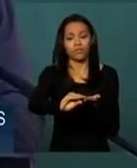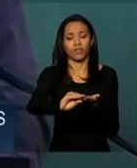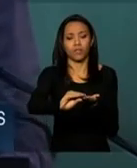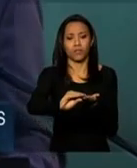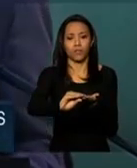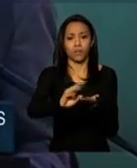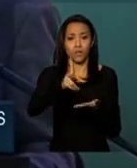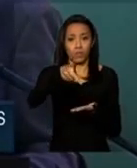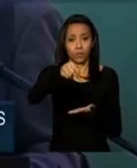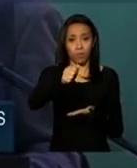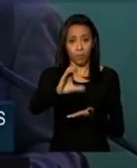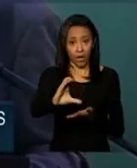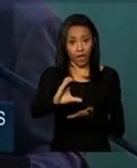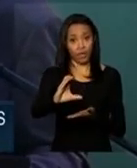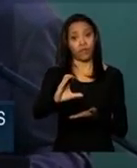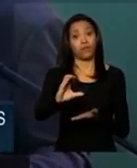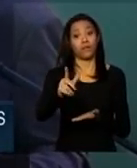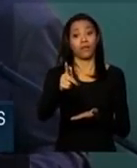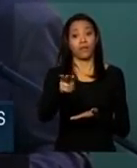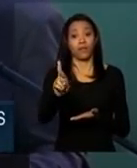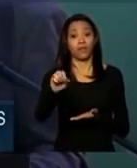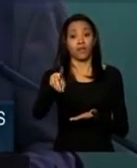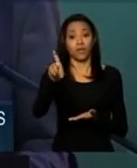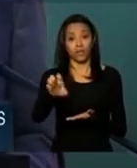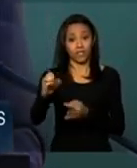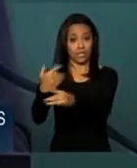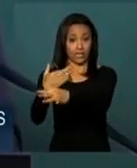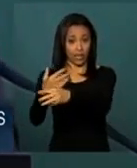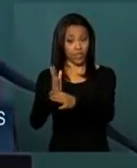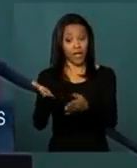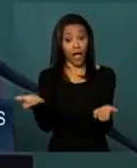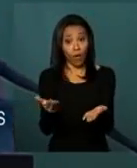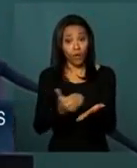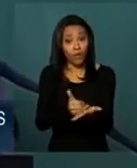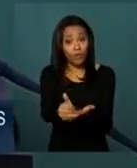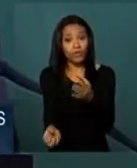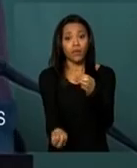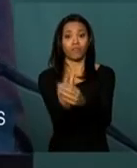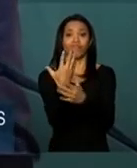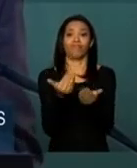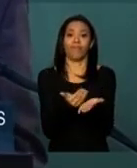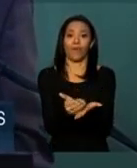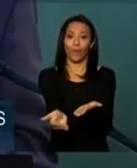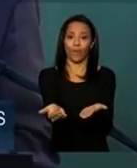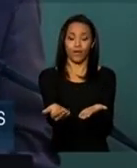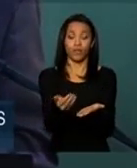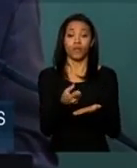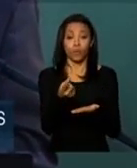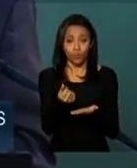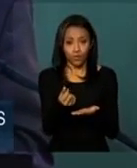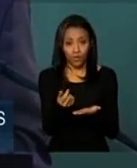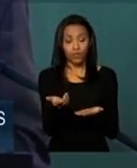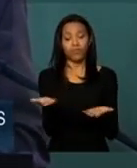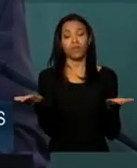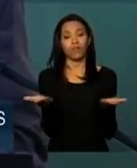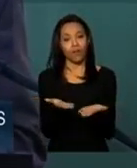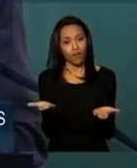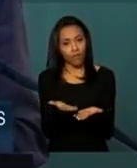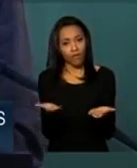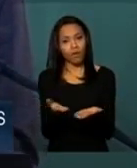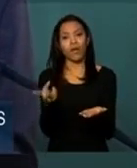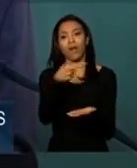no PAC Grandes Cidades, que agora estão começando a acontecer, e os recursos que agora a